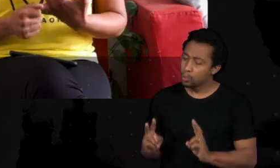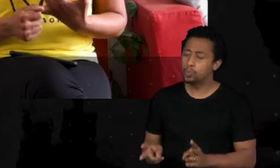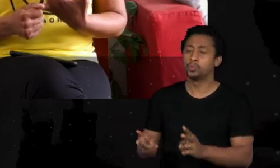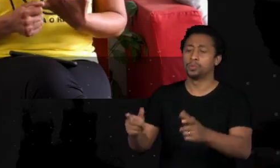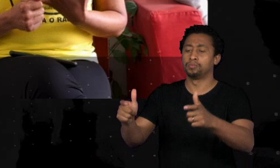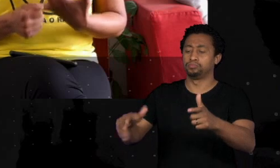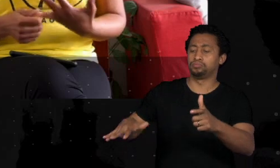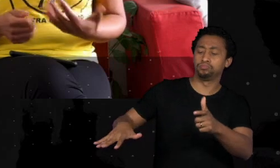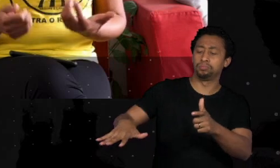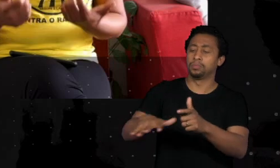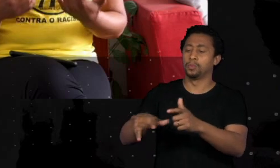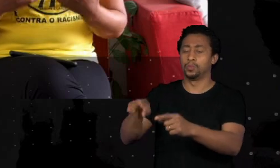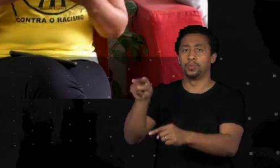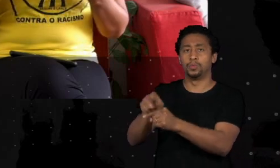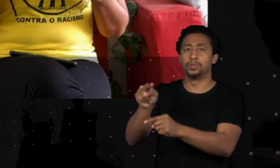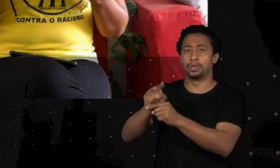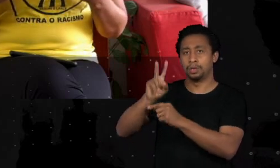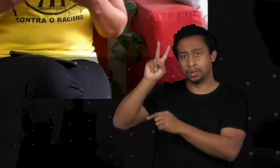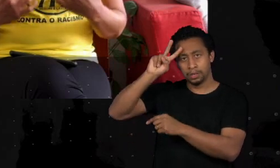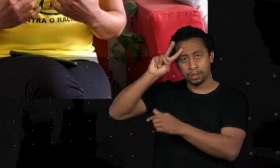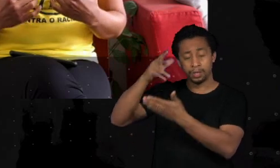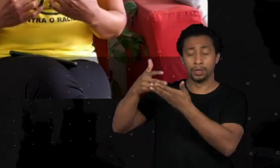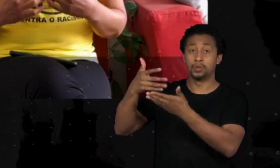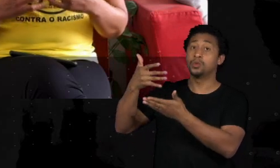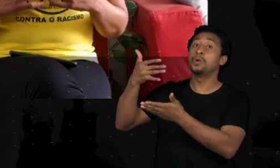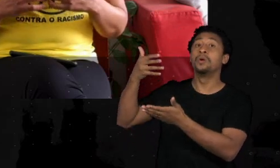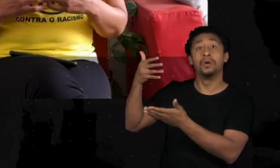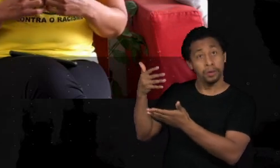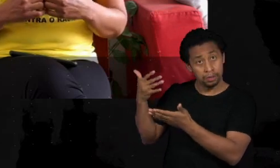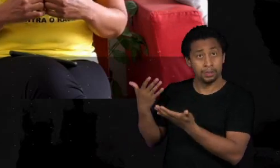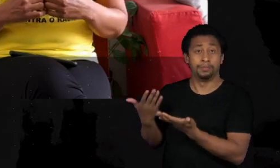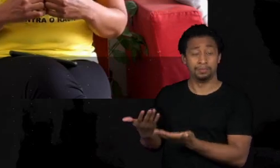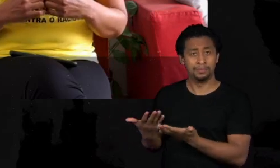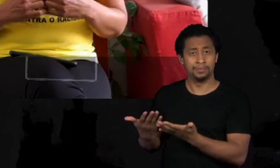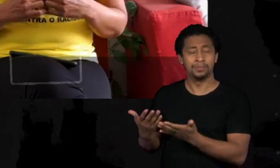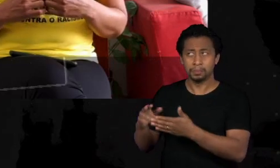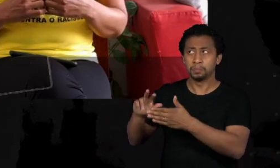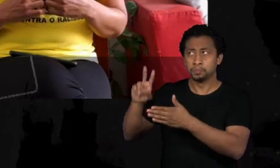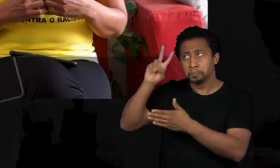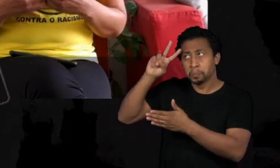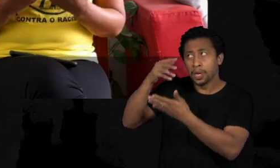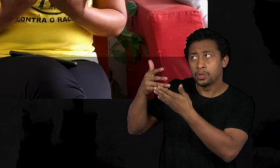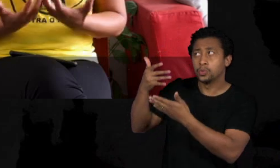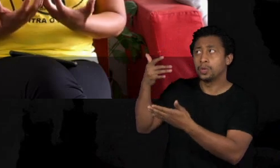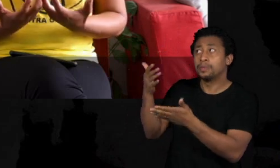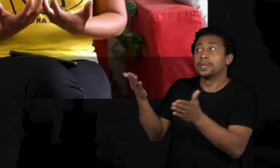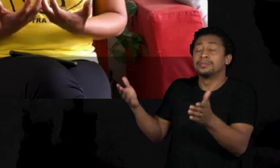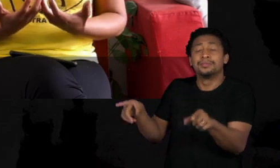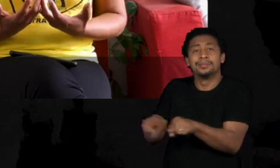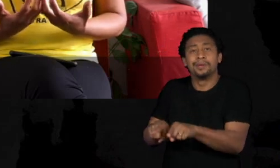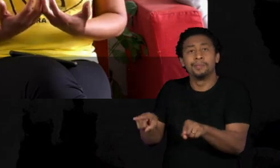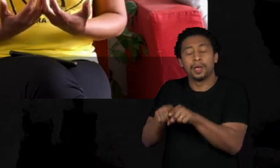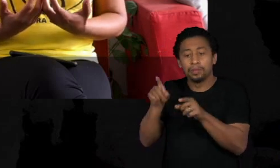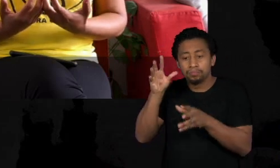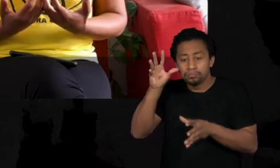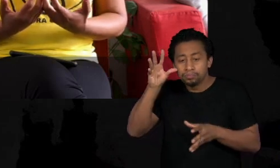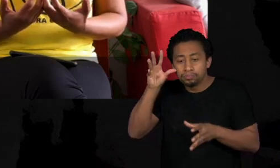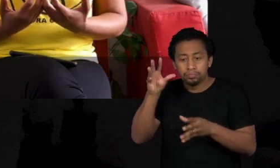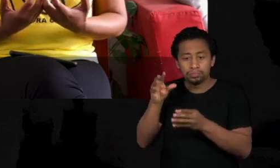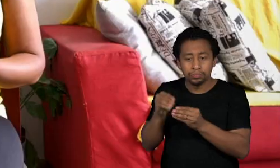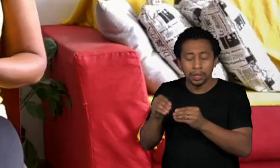essa história não só pelo seu passado, mas também compreendendo ela